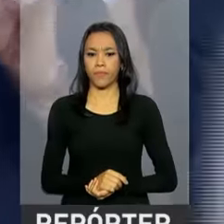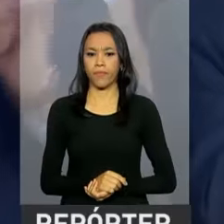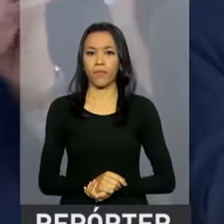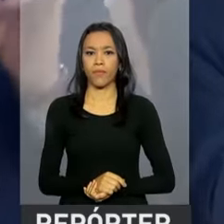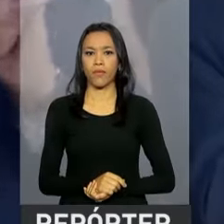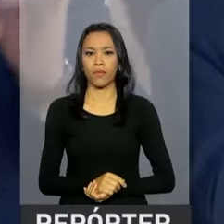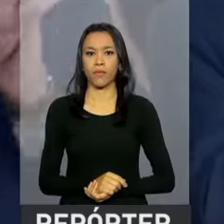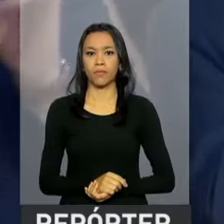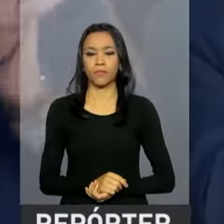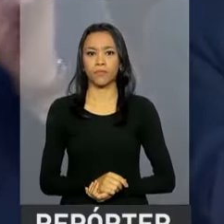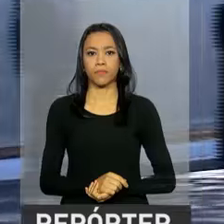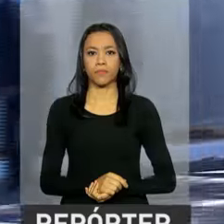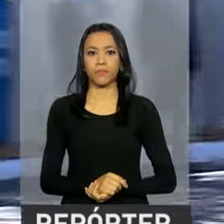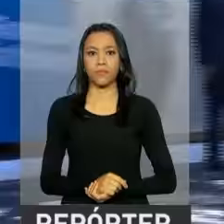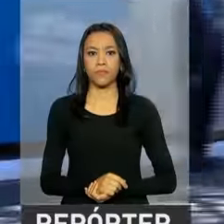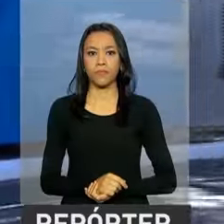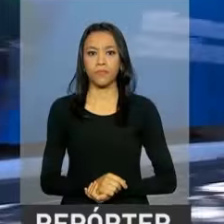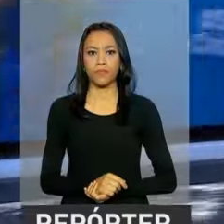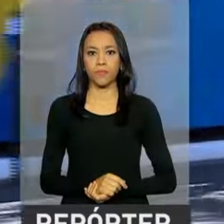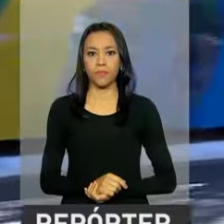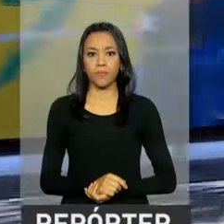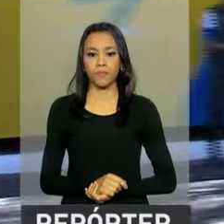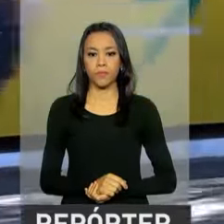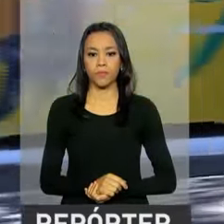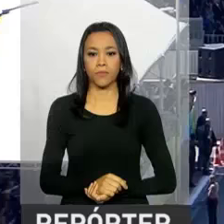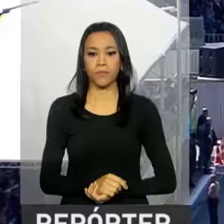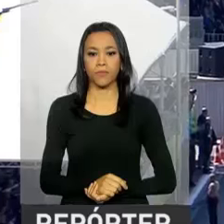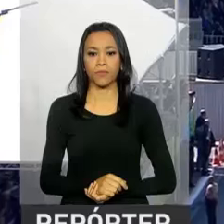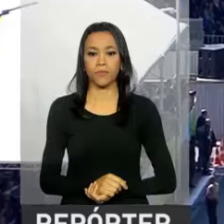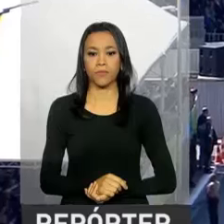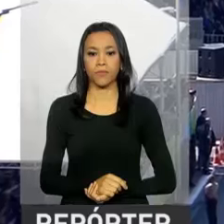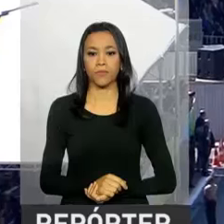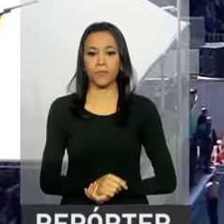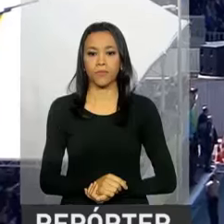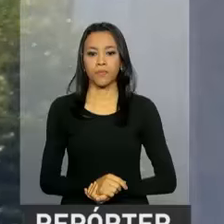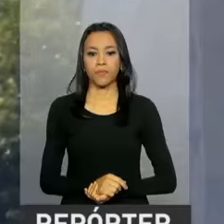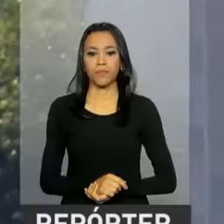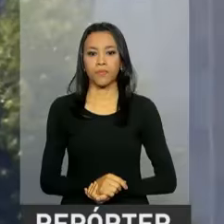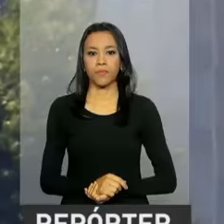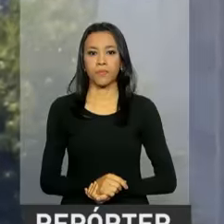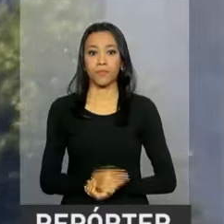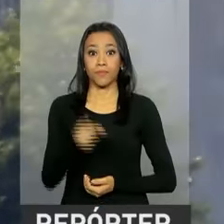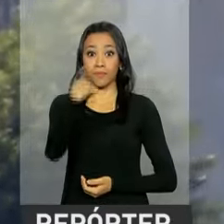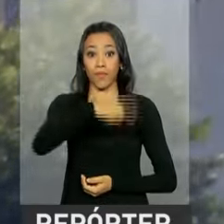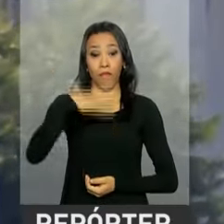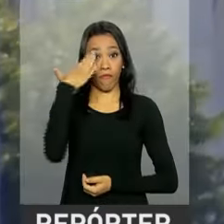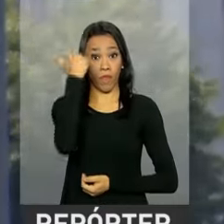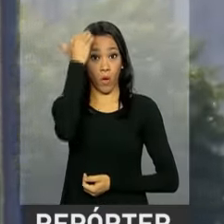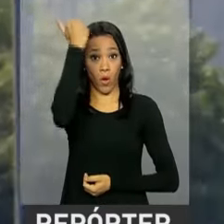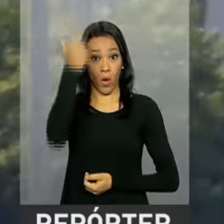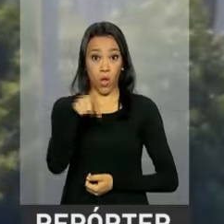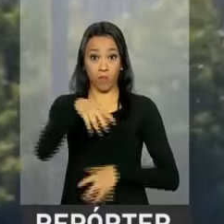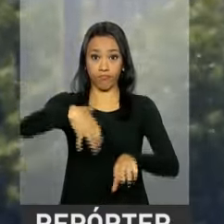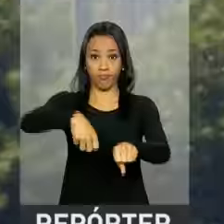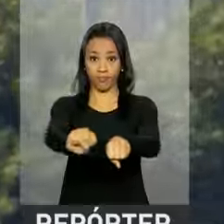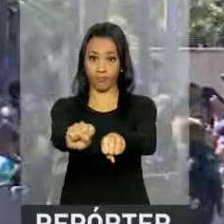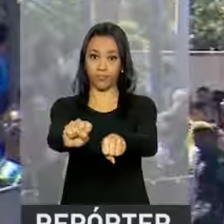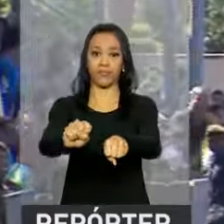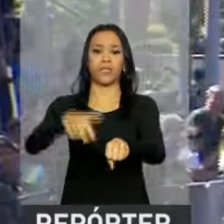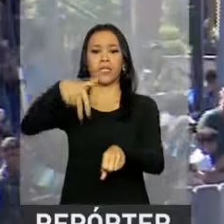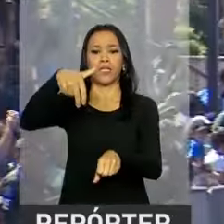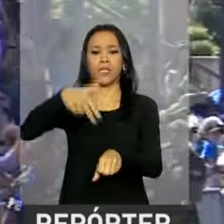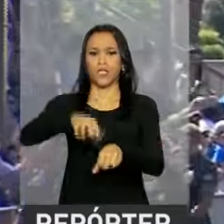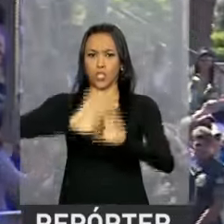A famosa pirâmide humana, que tem um